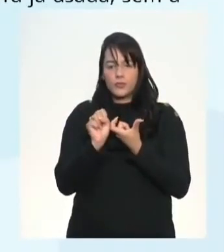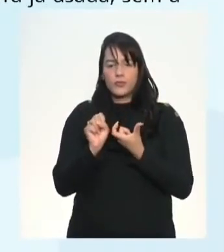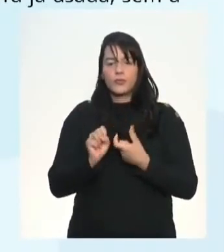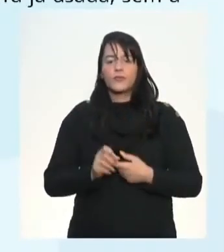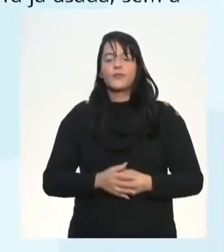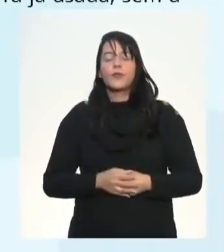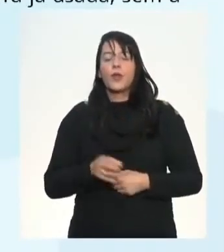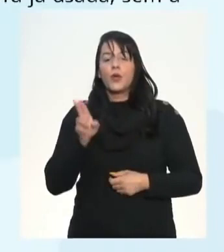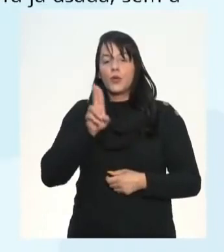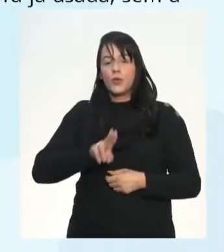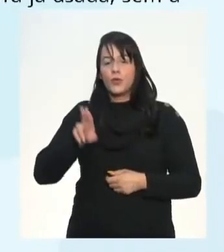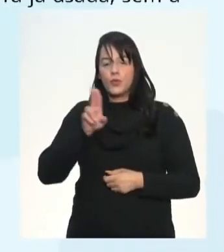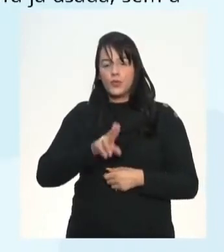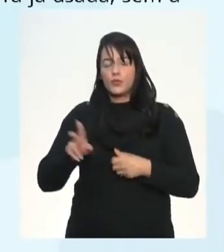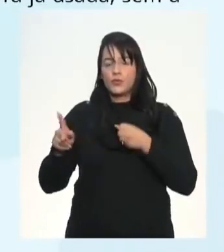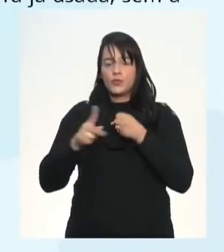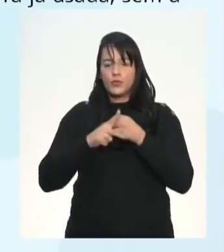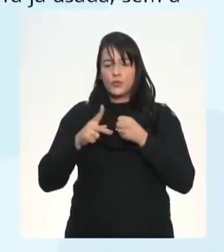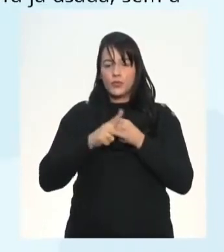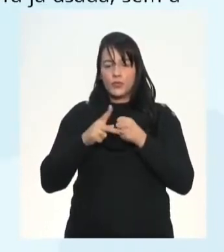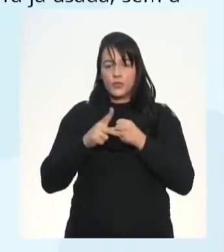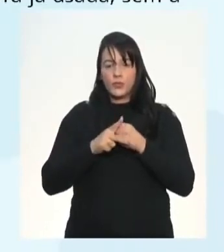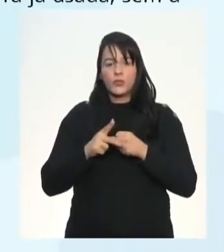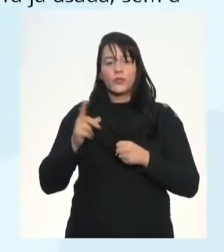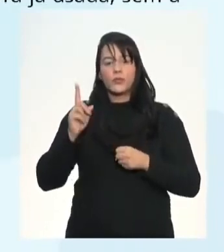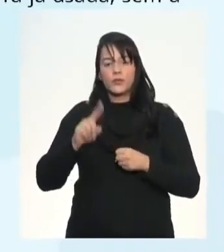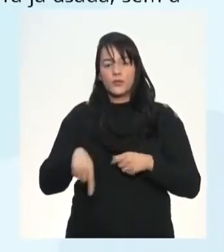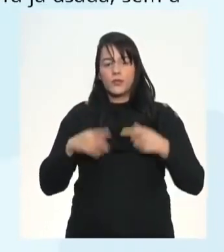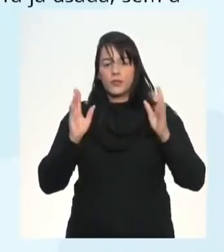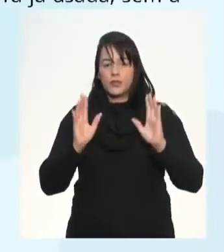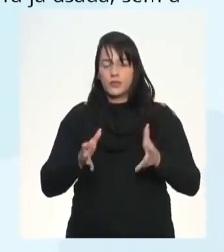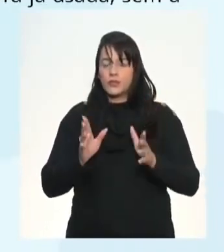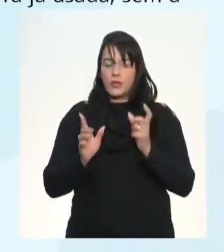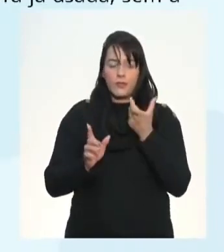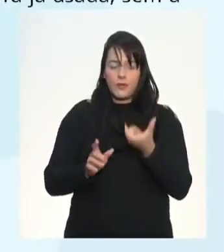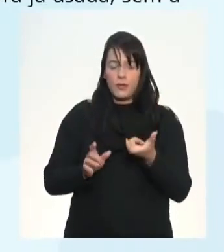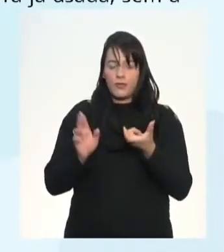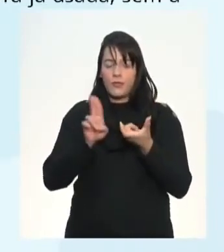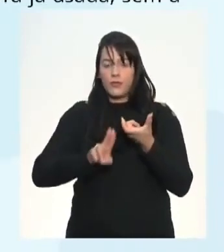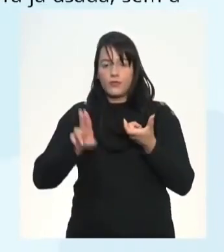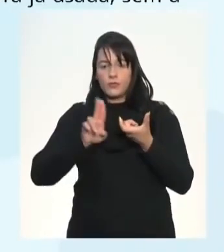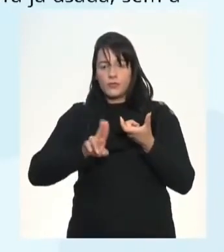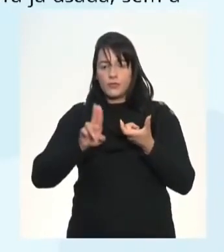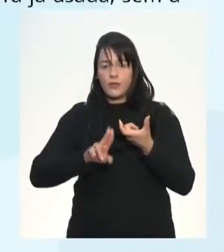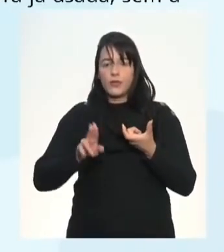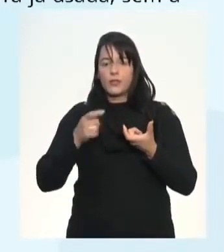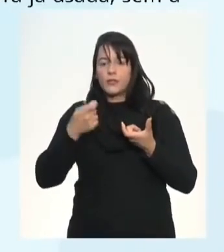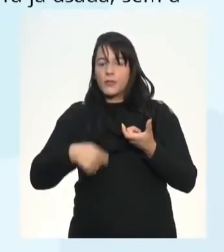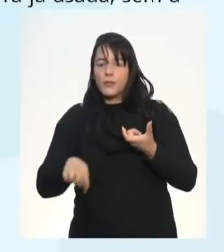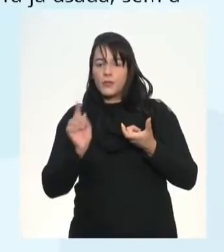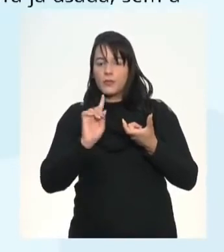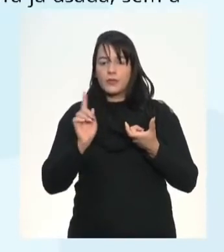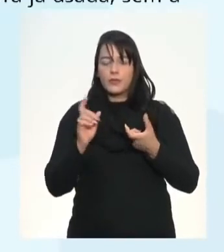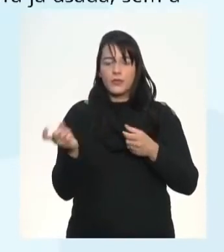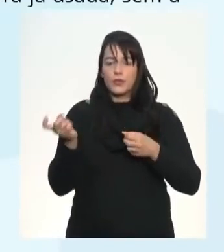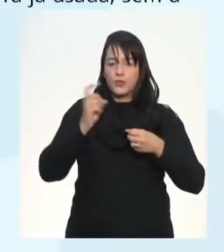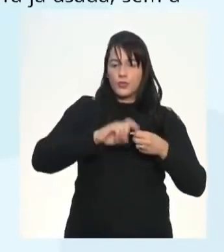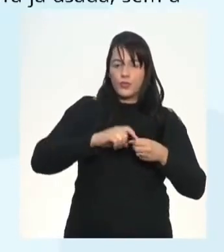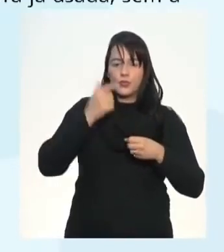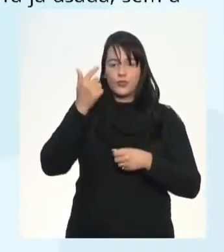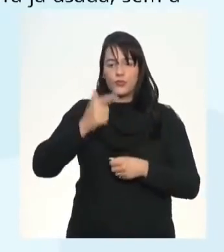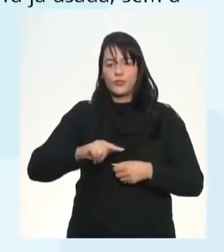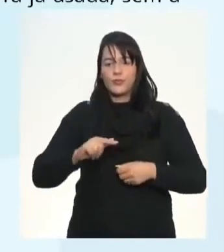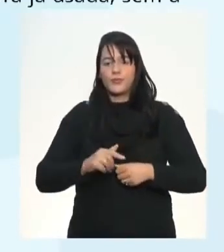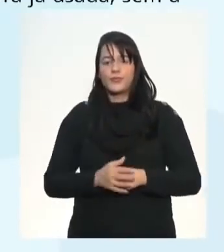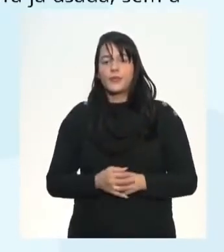uso dos pronomes permite a retomada de uma palavra já usada, sem a necessidade de repeti-la. Então,